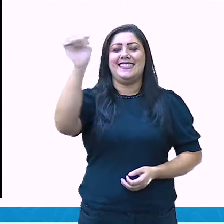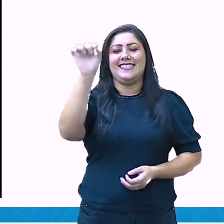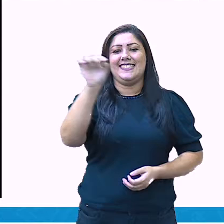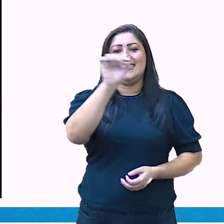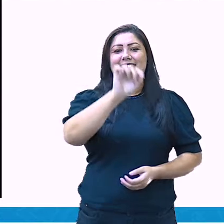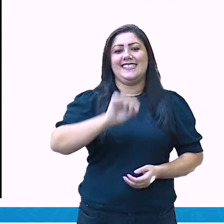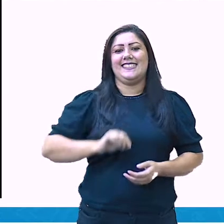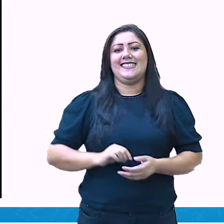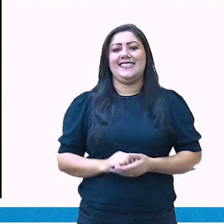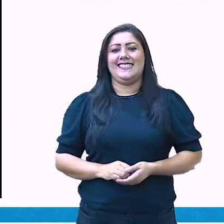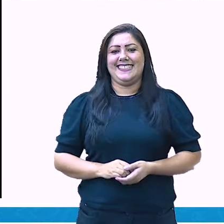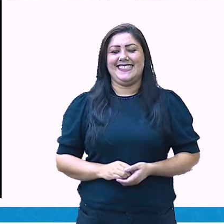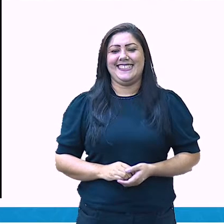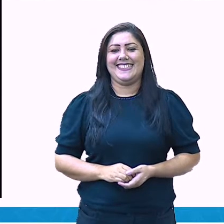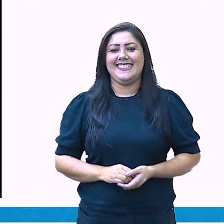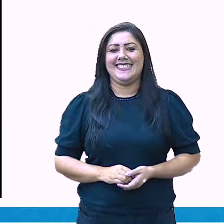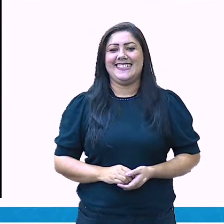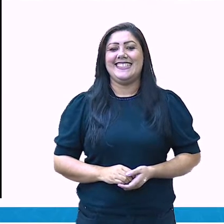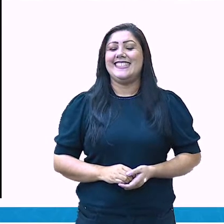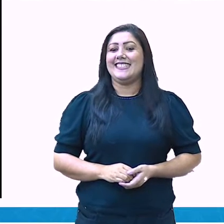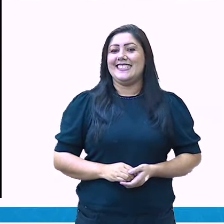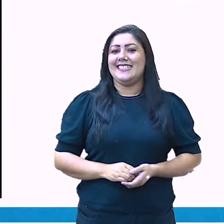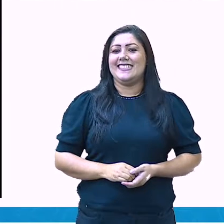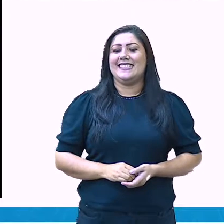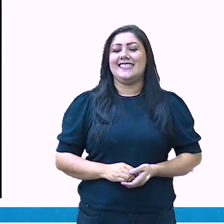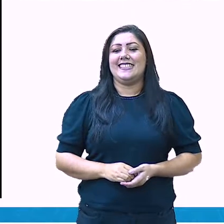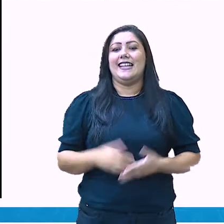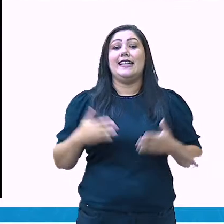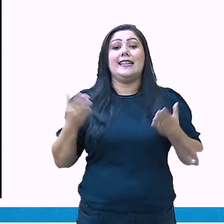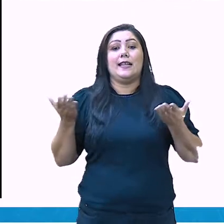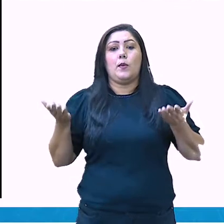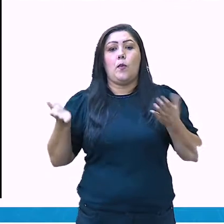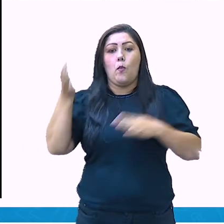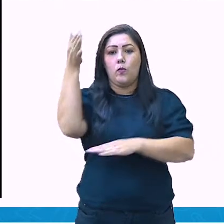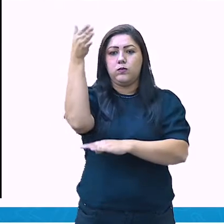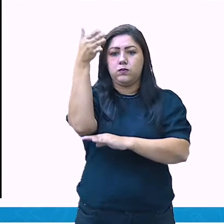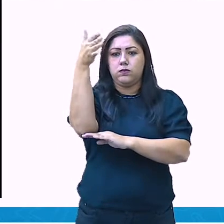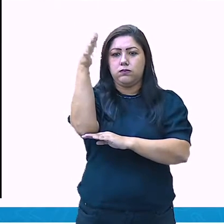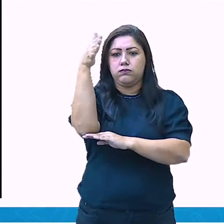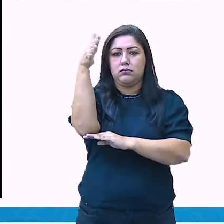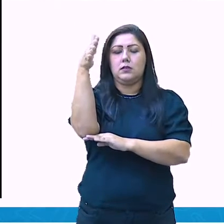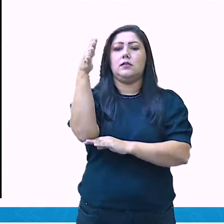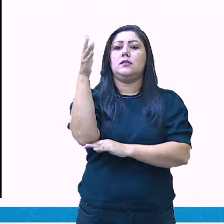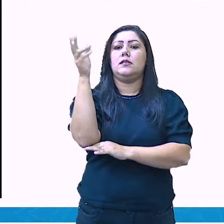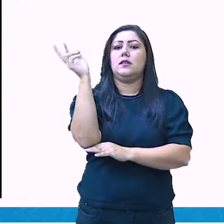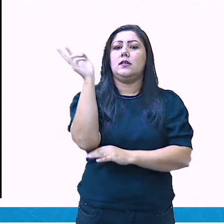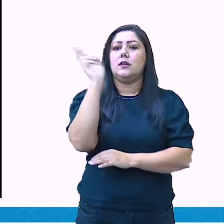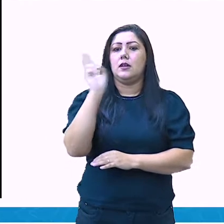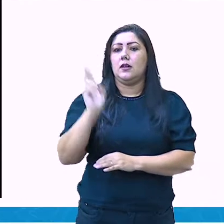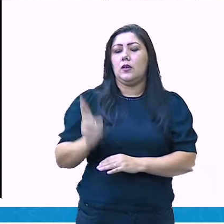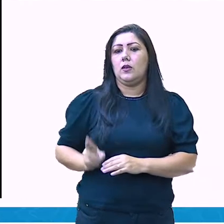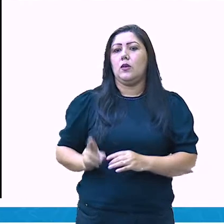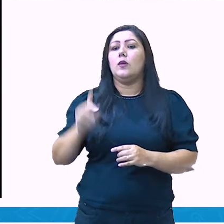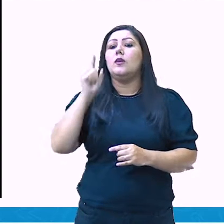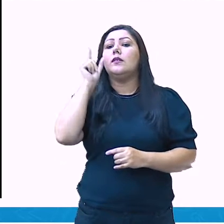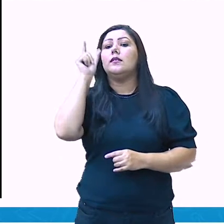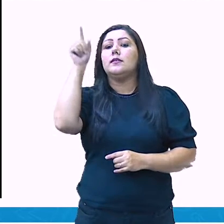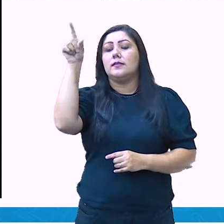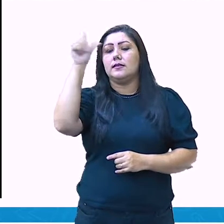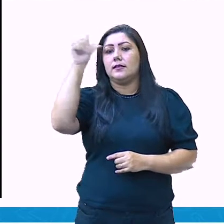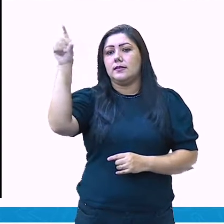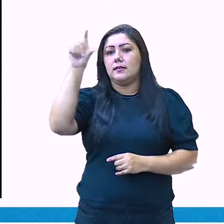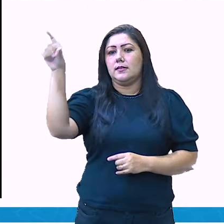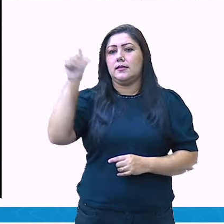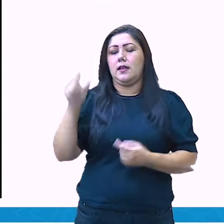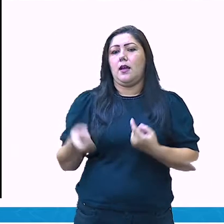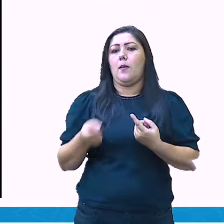Esses TikToks da vida. Aqui é a bandeira russa, ou atual, né? Branco com as 3 faixas,